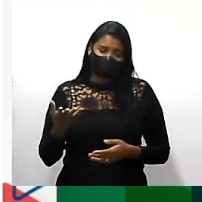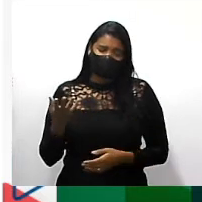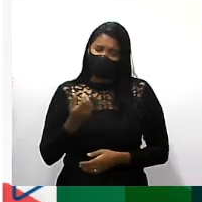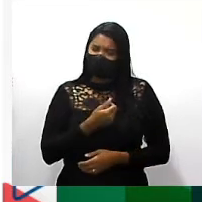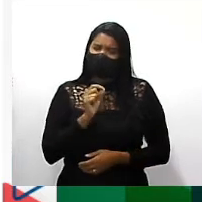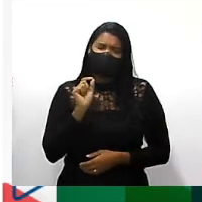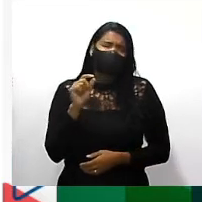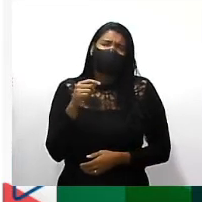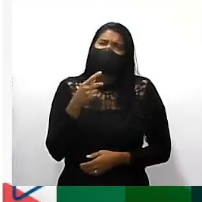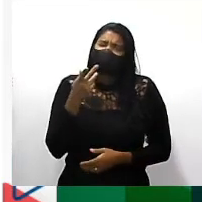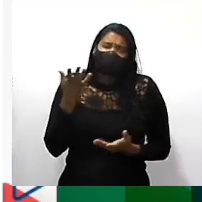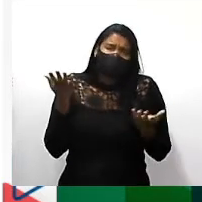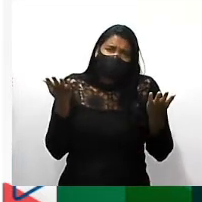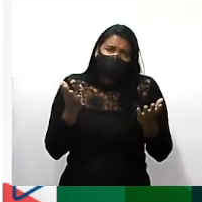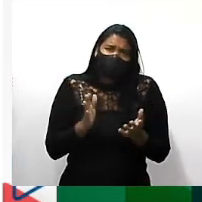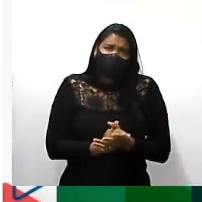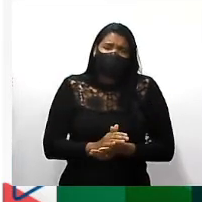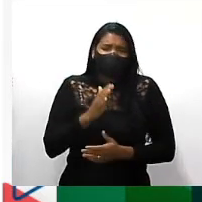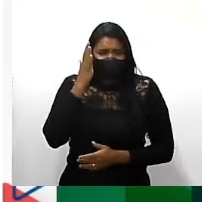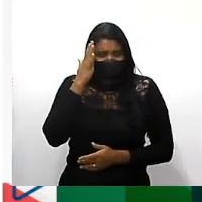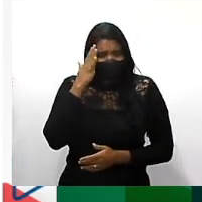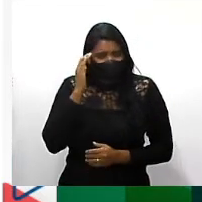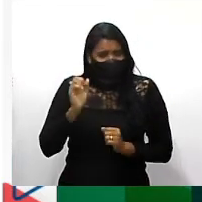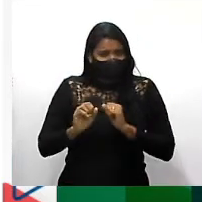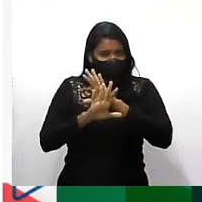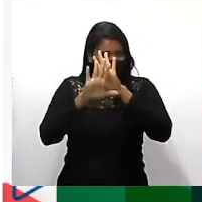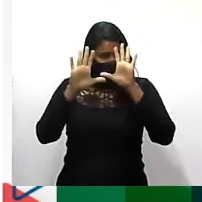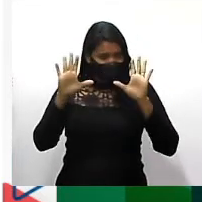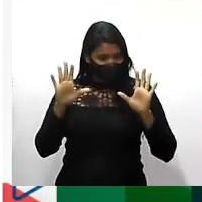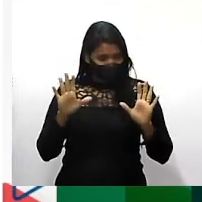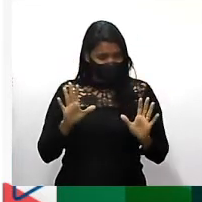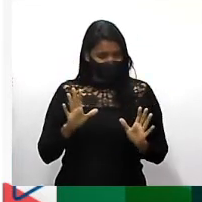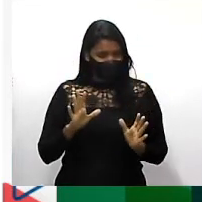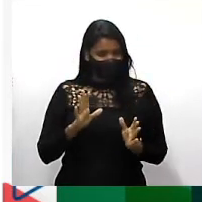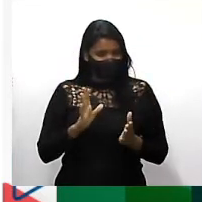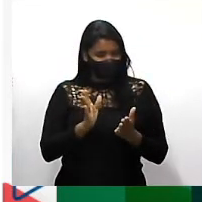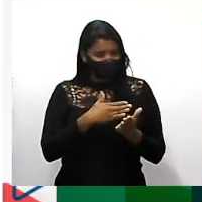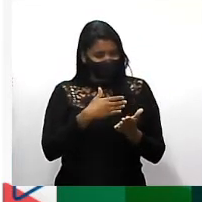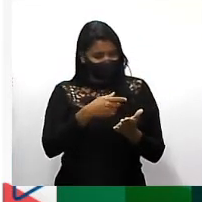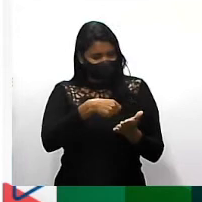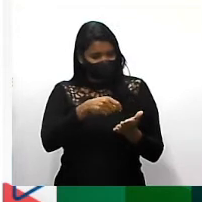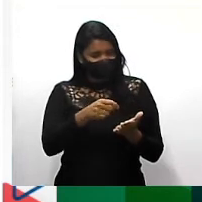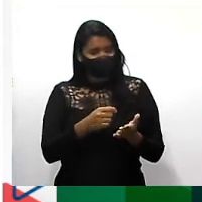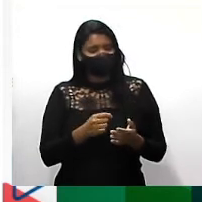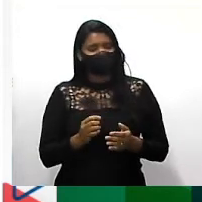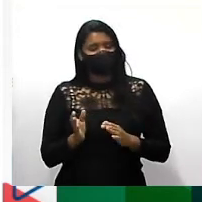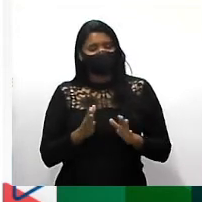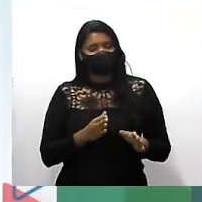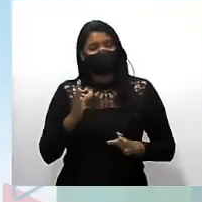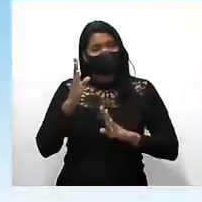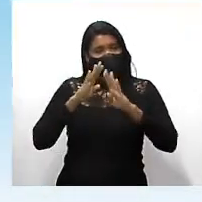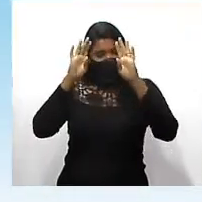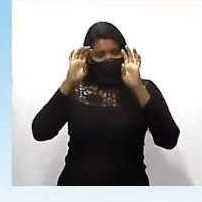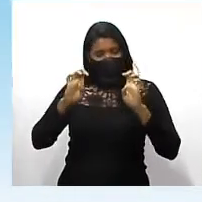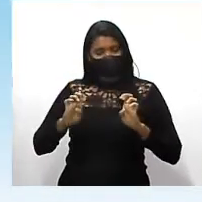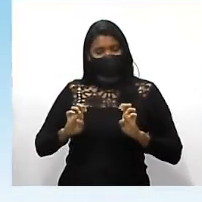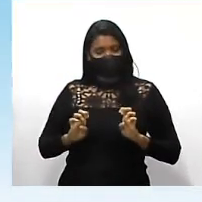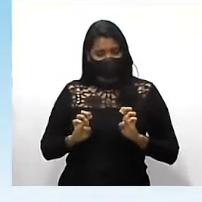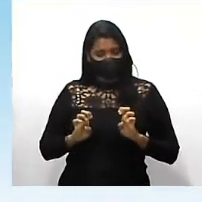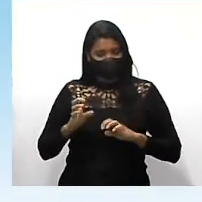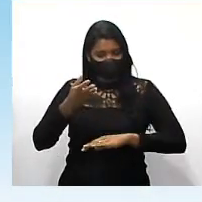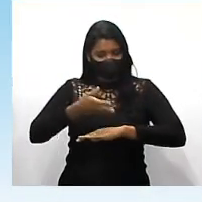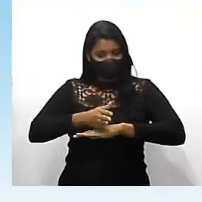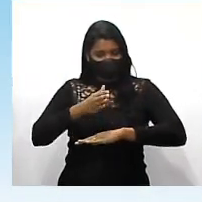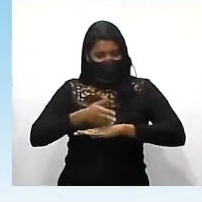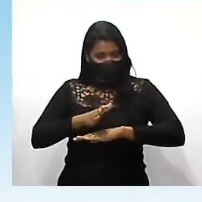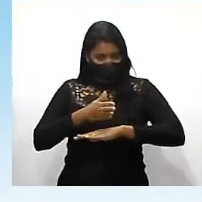o que ele quer dizer com isso? Vamos entender um pouquinho a fala desses autores? Olha, se bioética é a aplicação prática